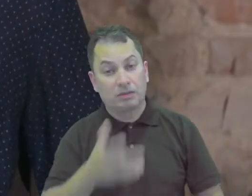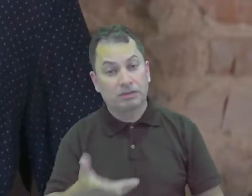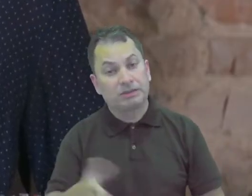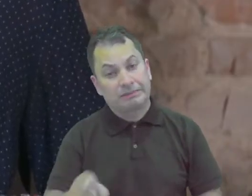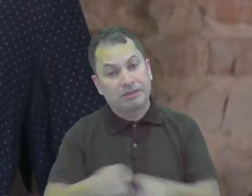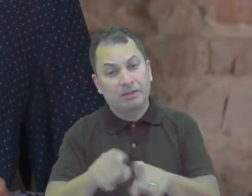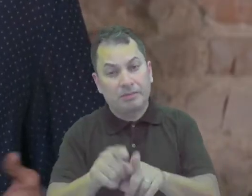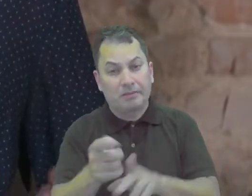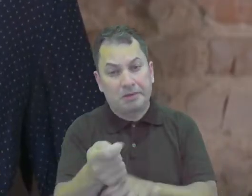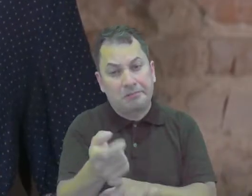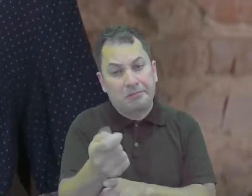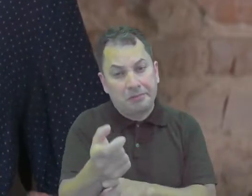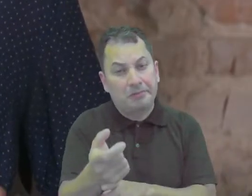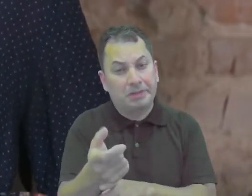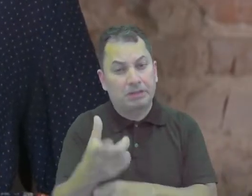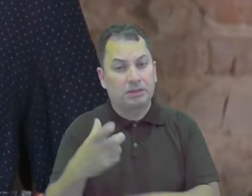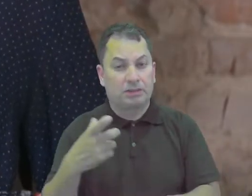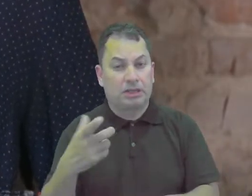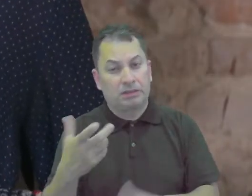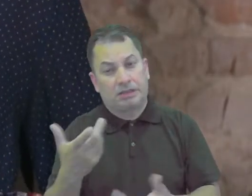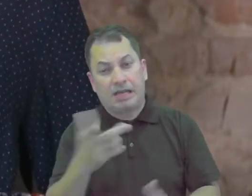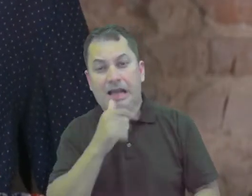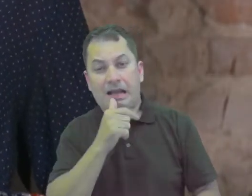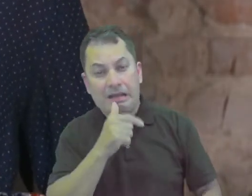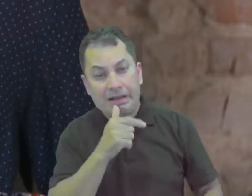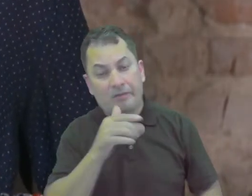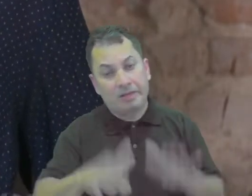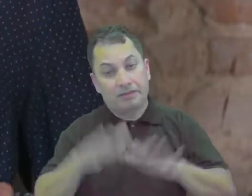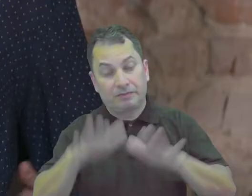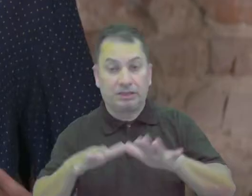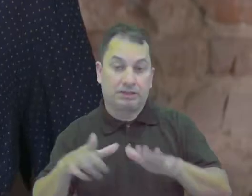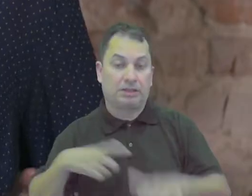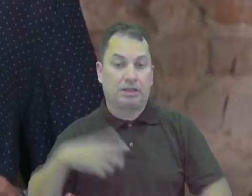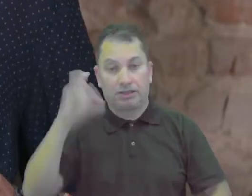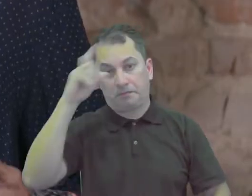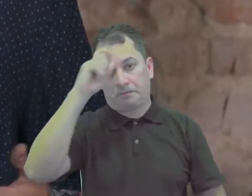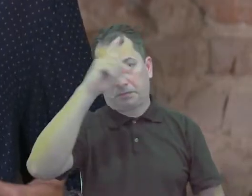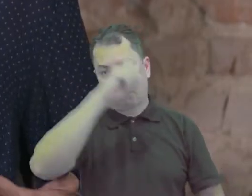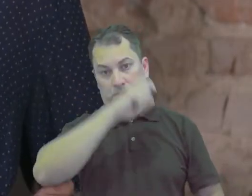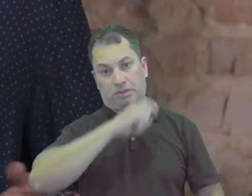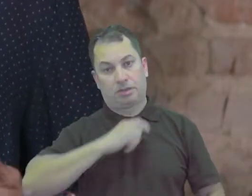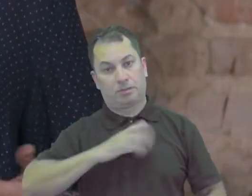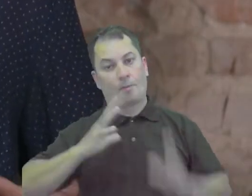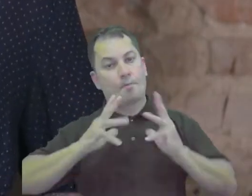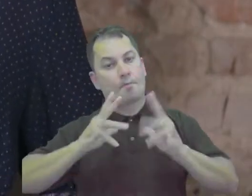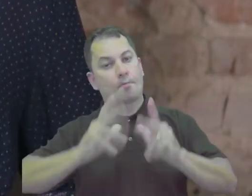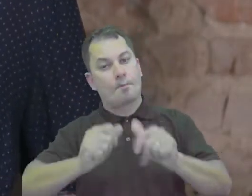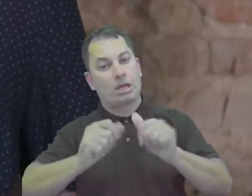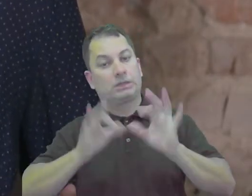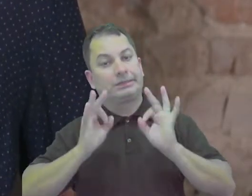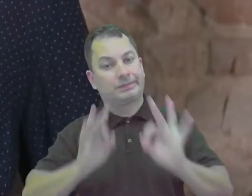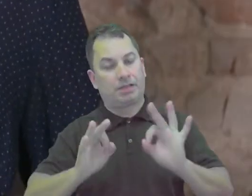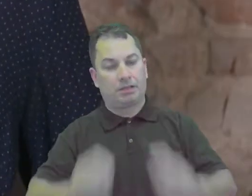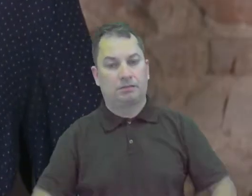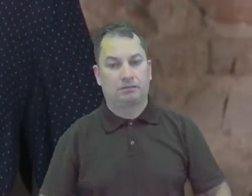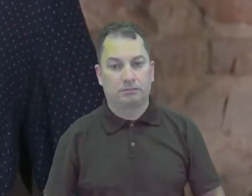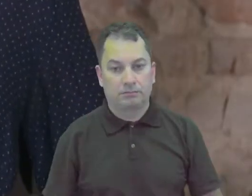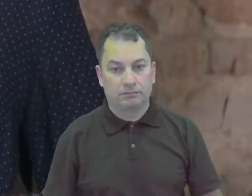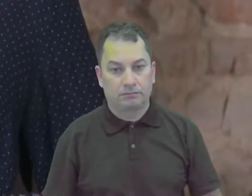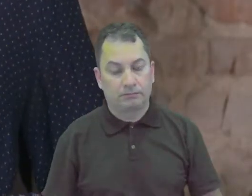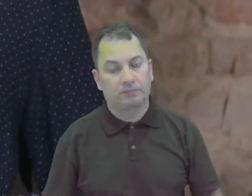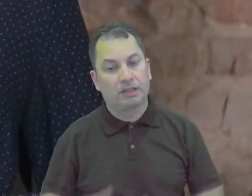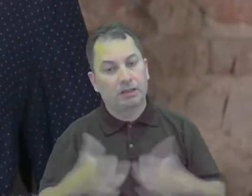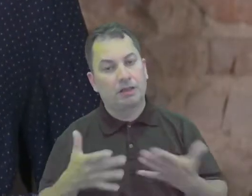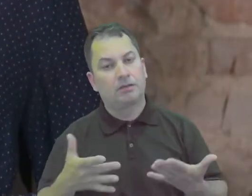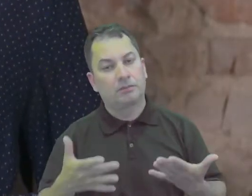com dificuldade de fazer limpeza adequada, né? E em geral a gente vai ter como desfecho de saúde um aumento